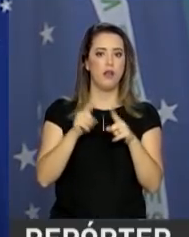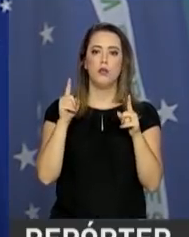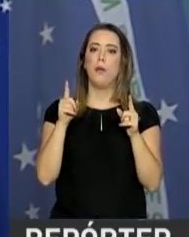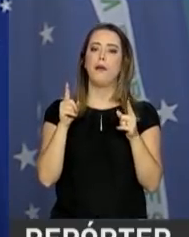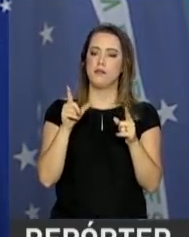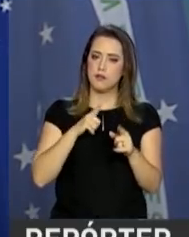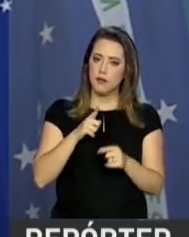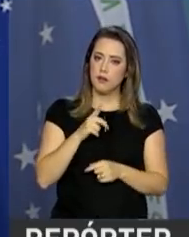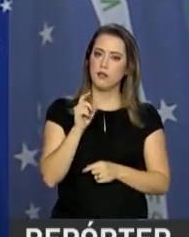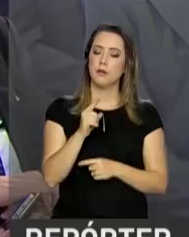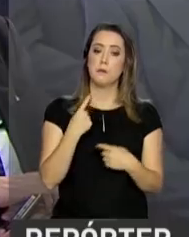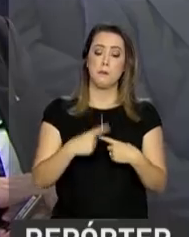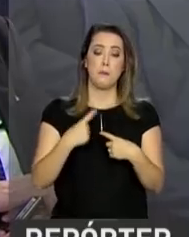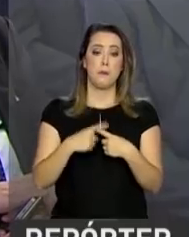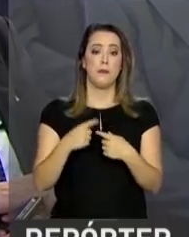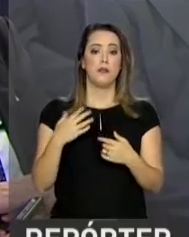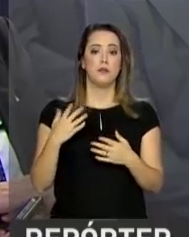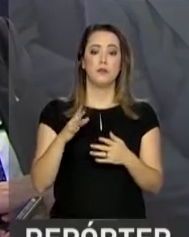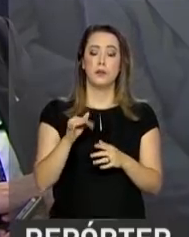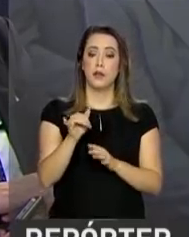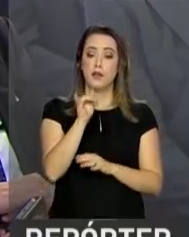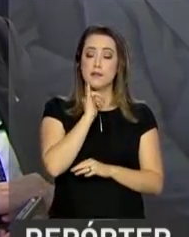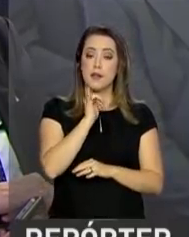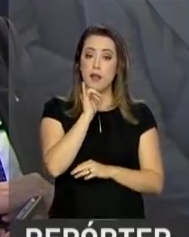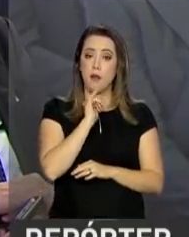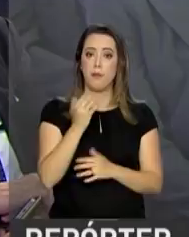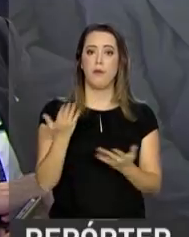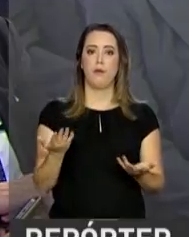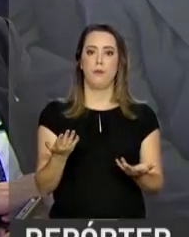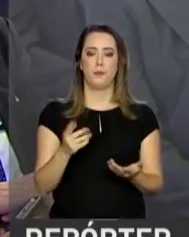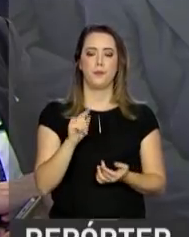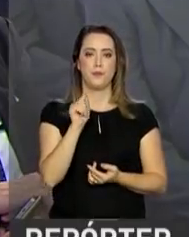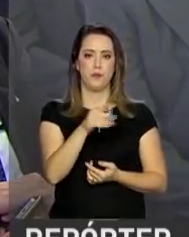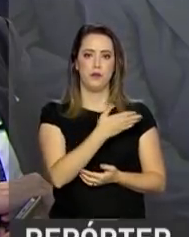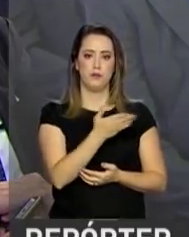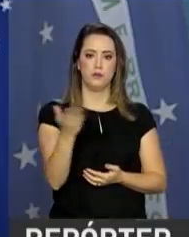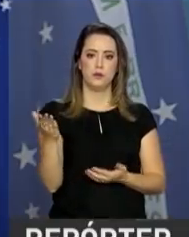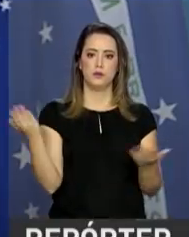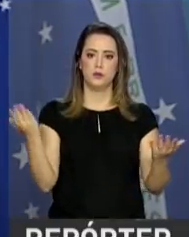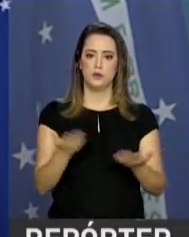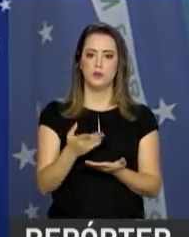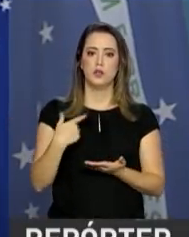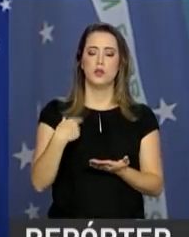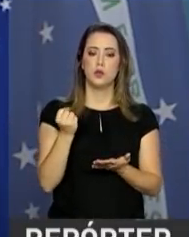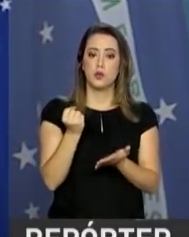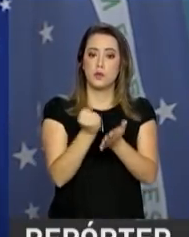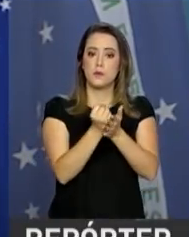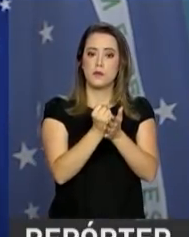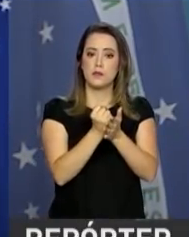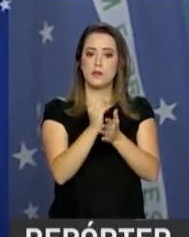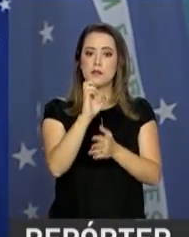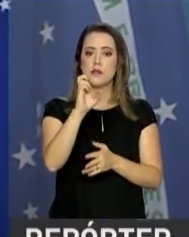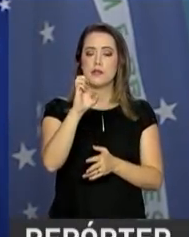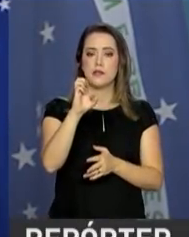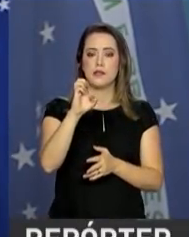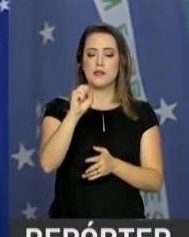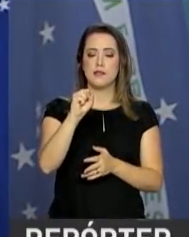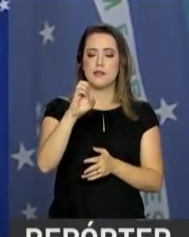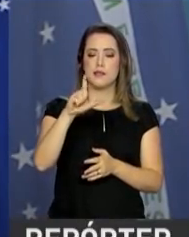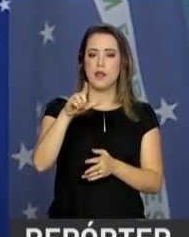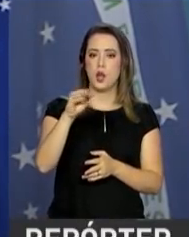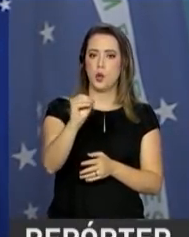de ser porque elas recebem exemplificação o que os senhores fizeram aqueles que hoje foram premiados poderá servir de exemplo para